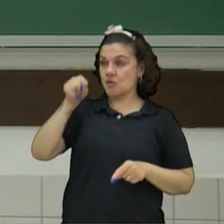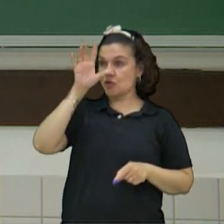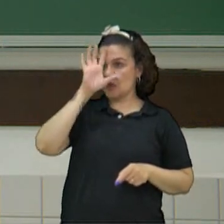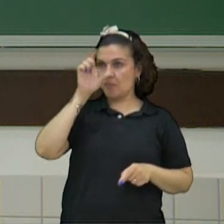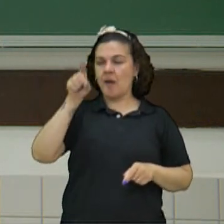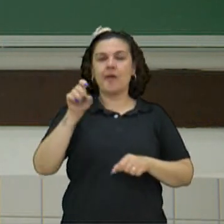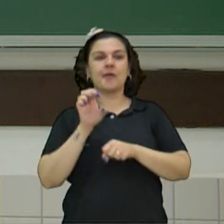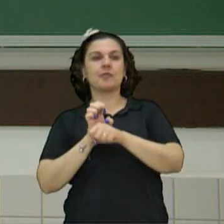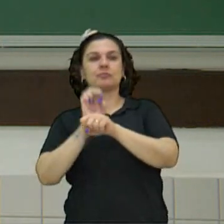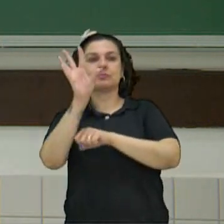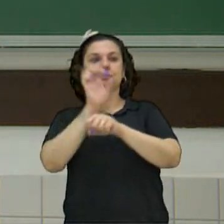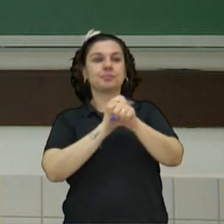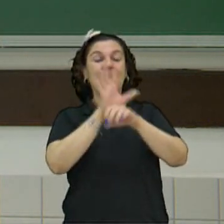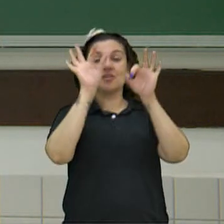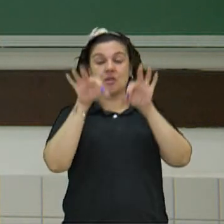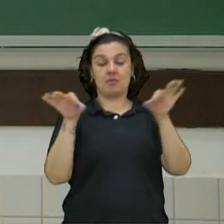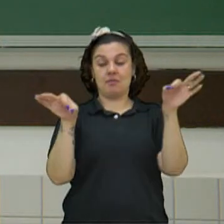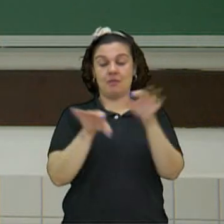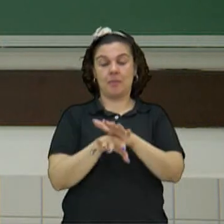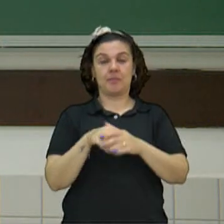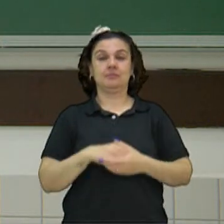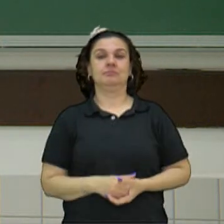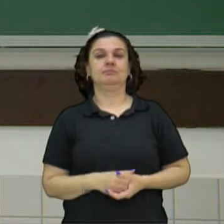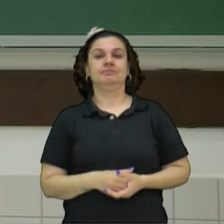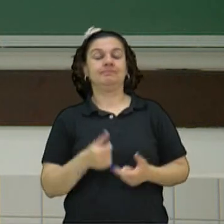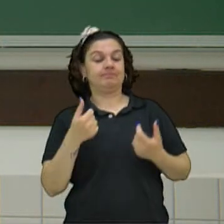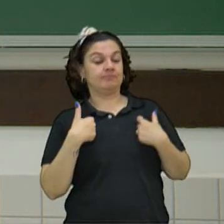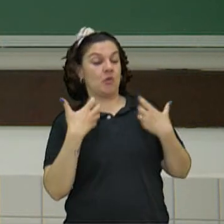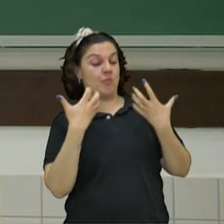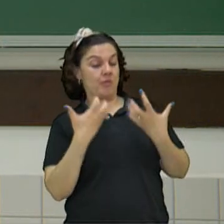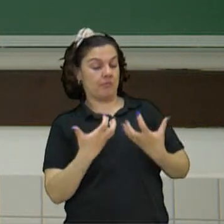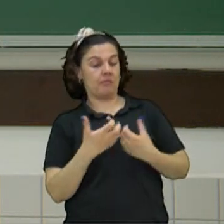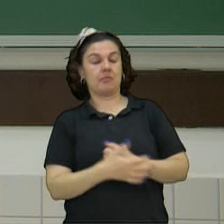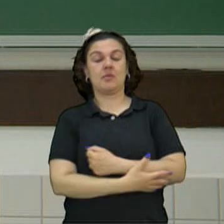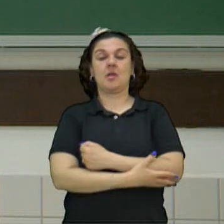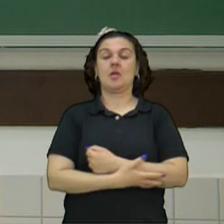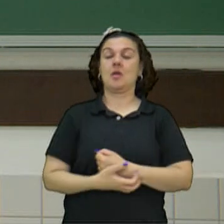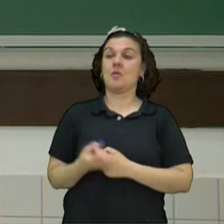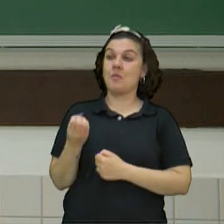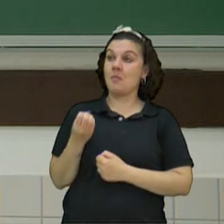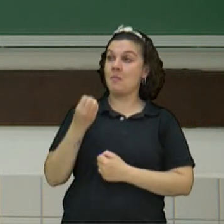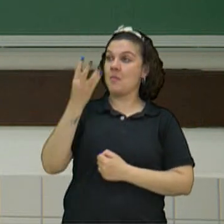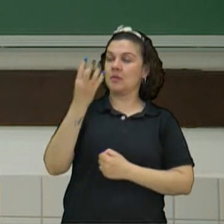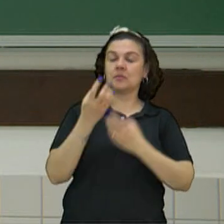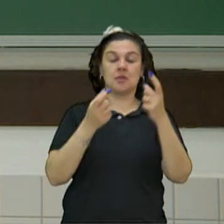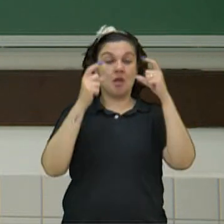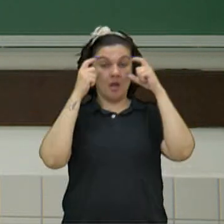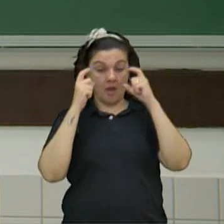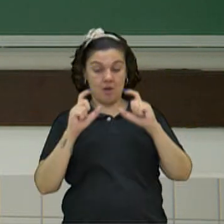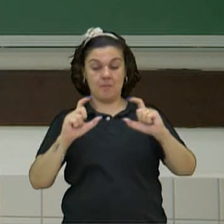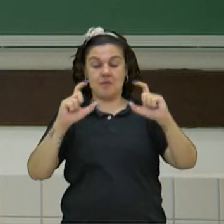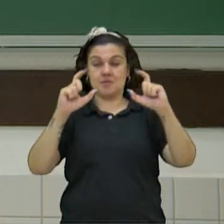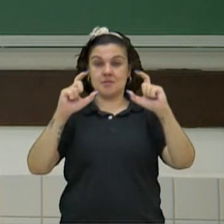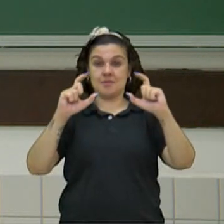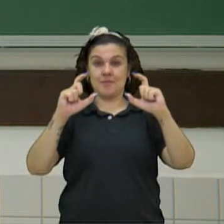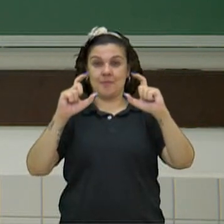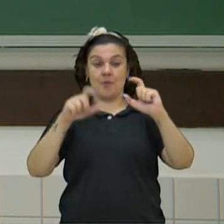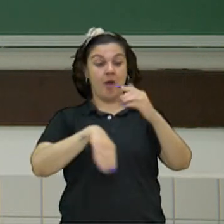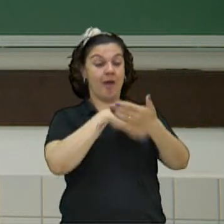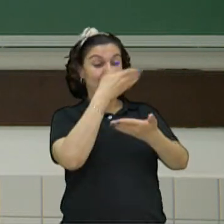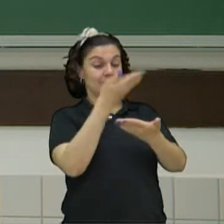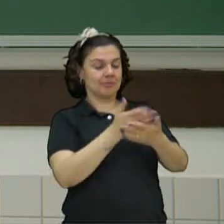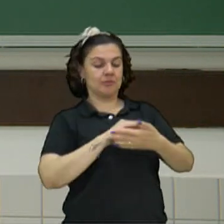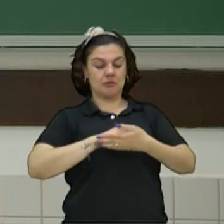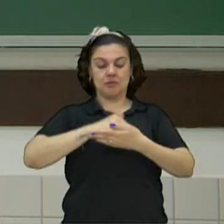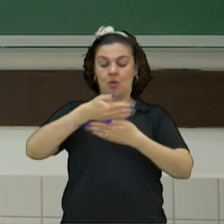quero exportar produtos acabados. Eu quero exportar de uma armação de óculos a um